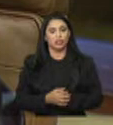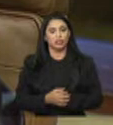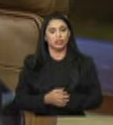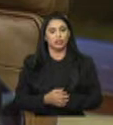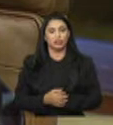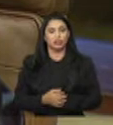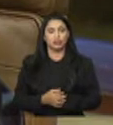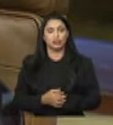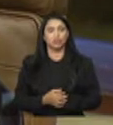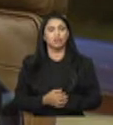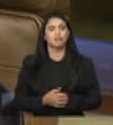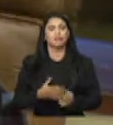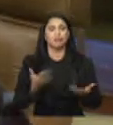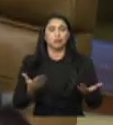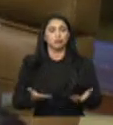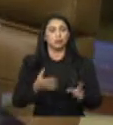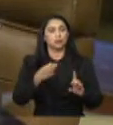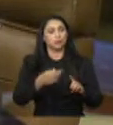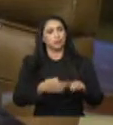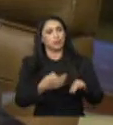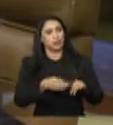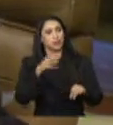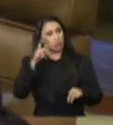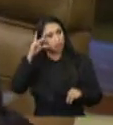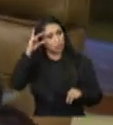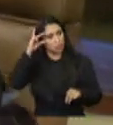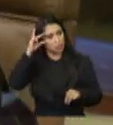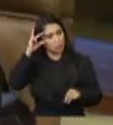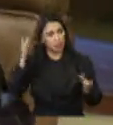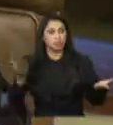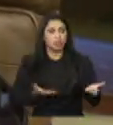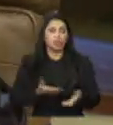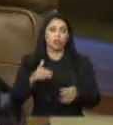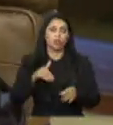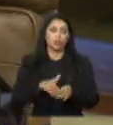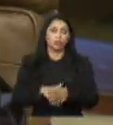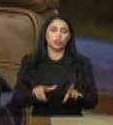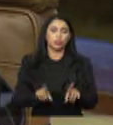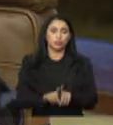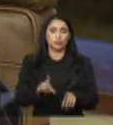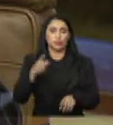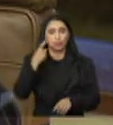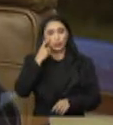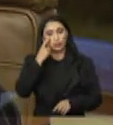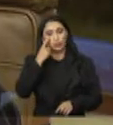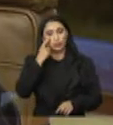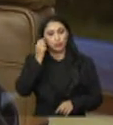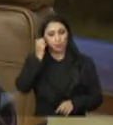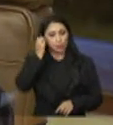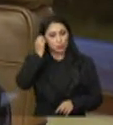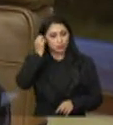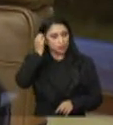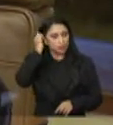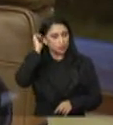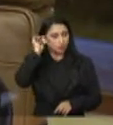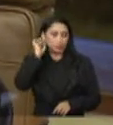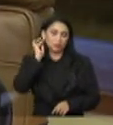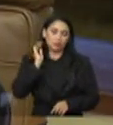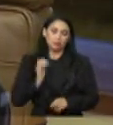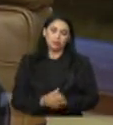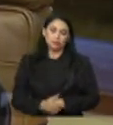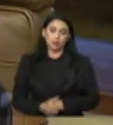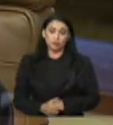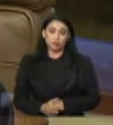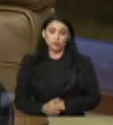foi acompanhado pelos ministros André Mendonça e agora pelo voto de sua excelência o eminente Ministro Nunes Marcos e